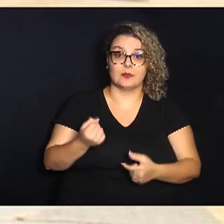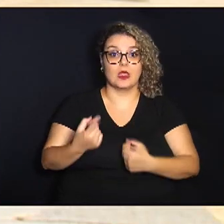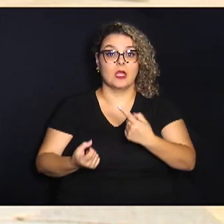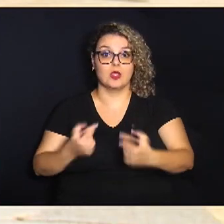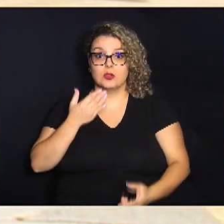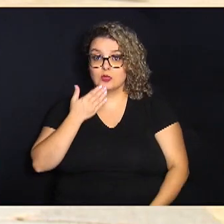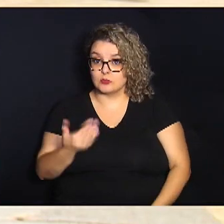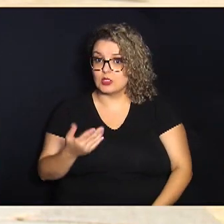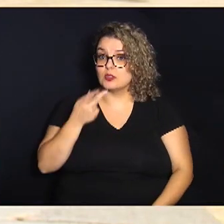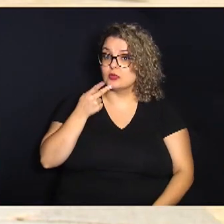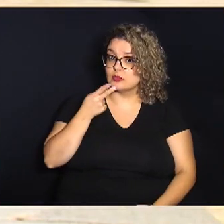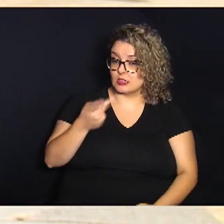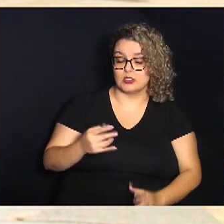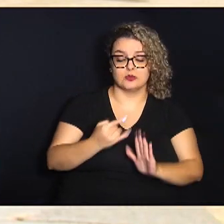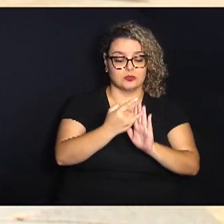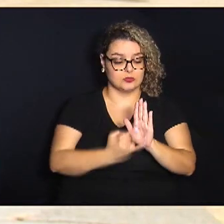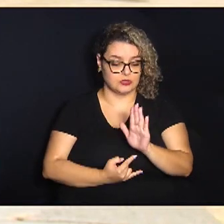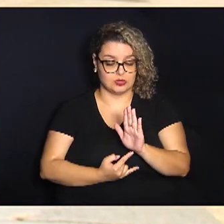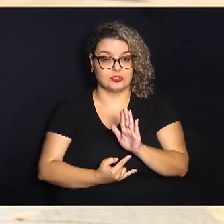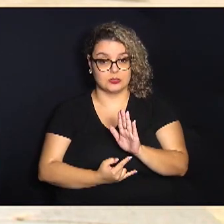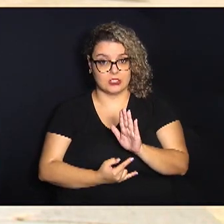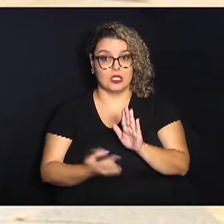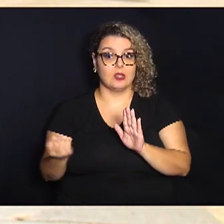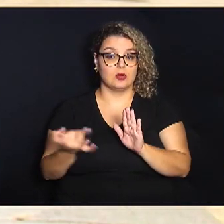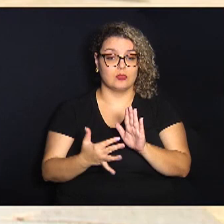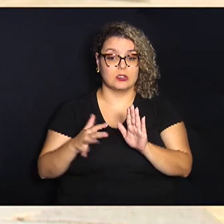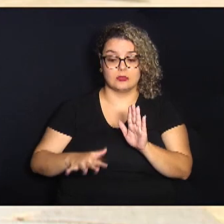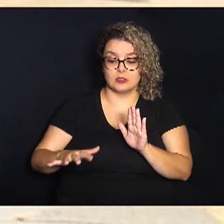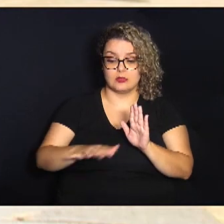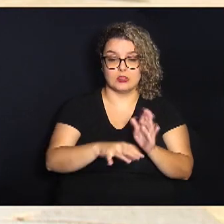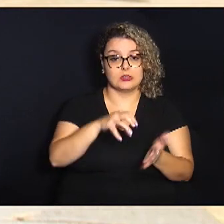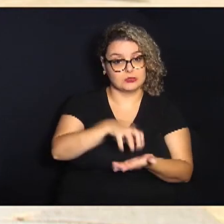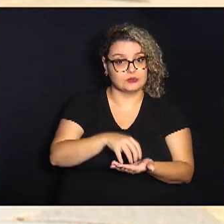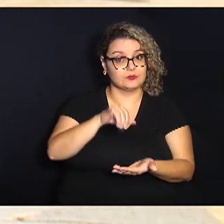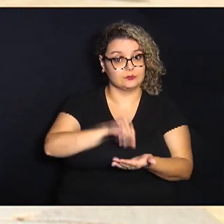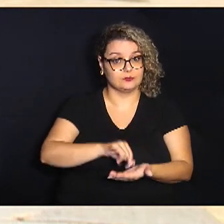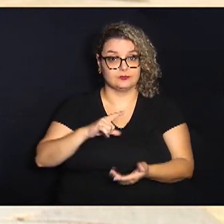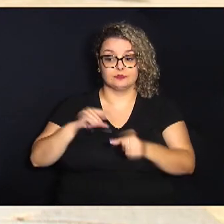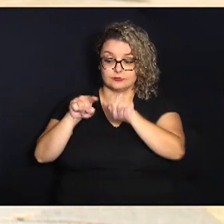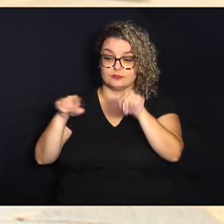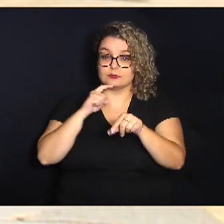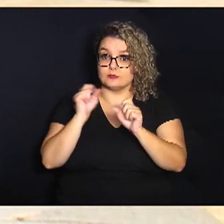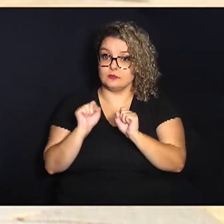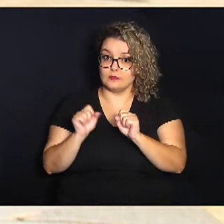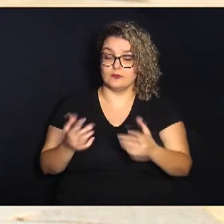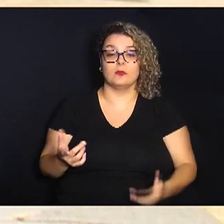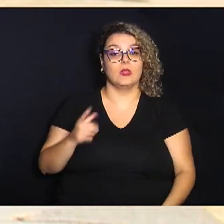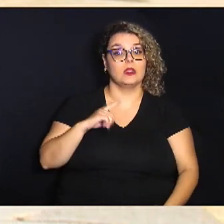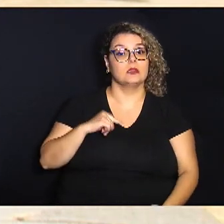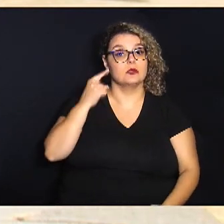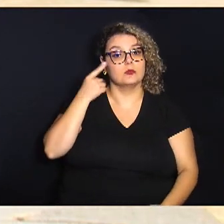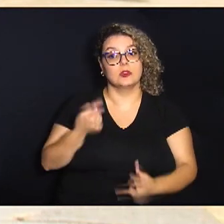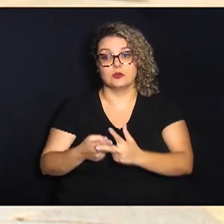solicitações citadas no documento referem-se a quantas áreas do centro de saúde contam com climatização e se existe uma previsão para a